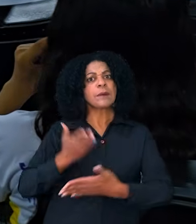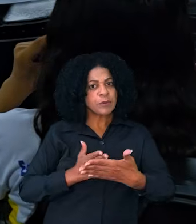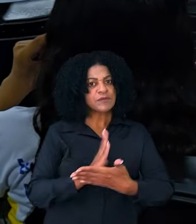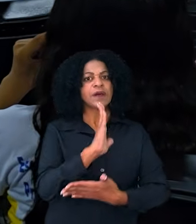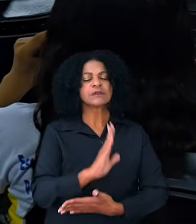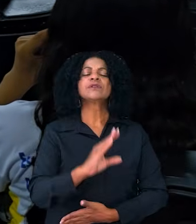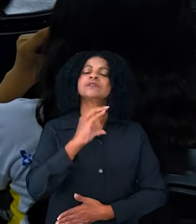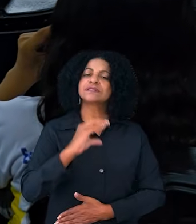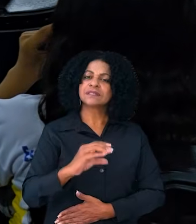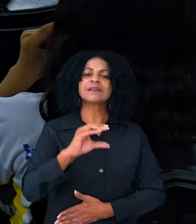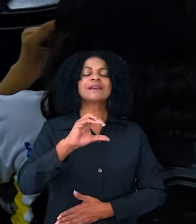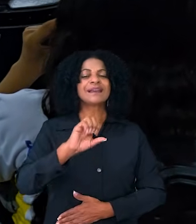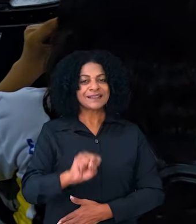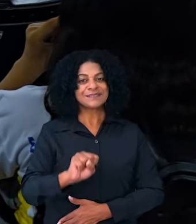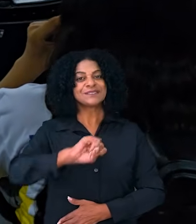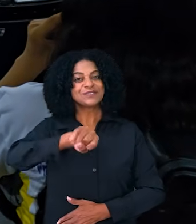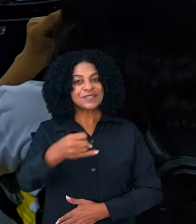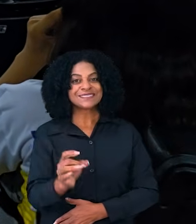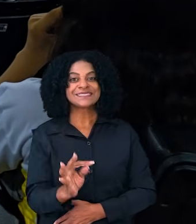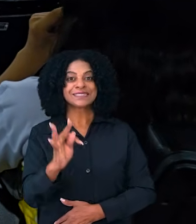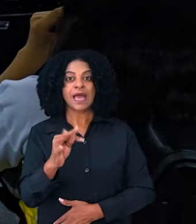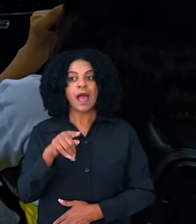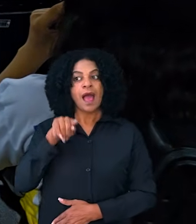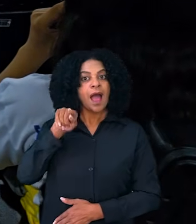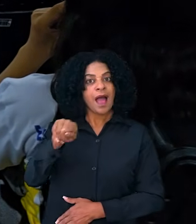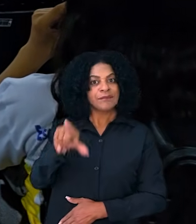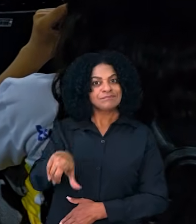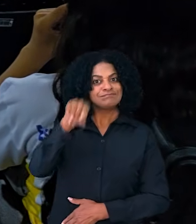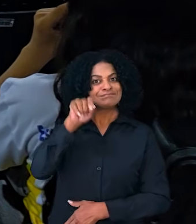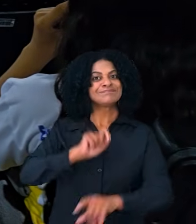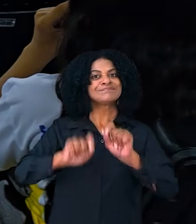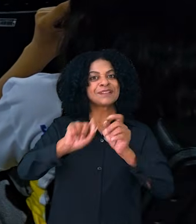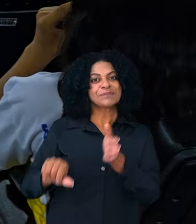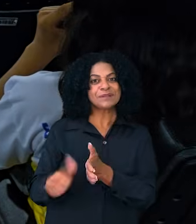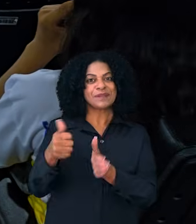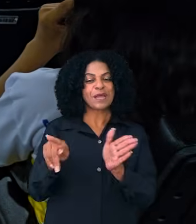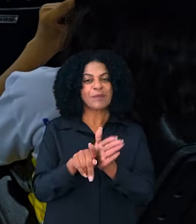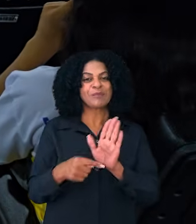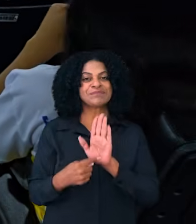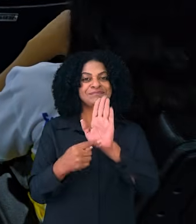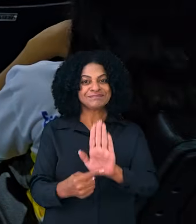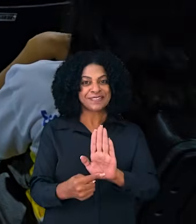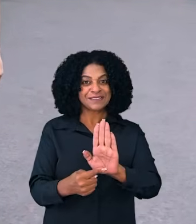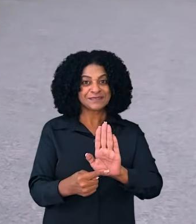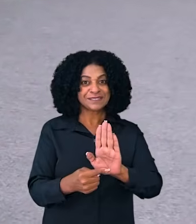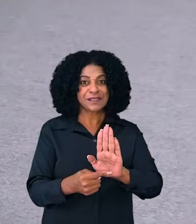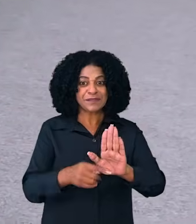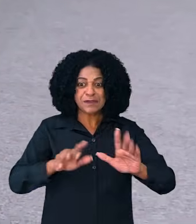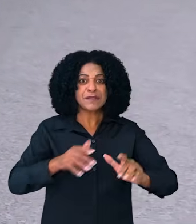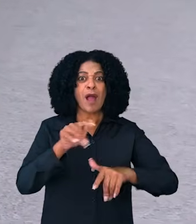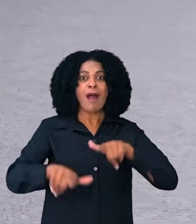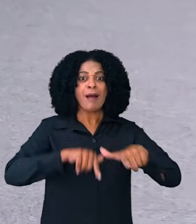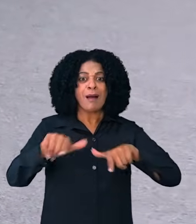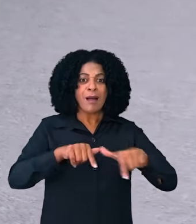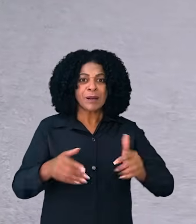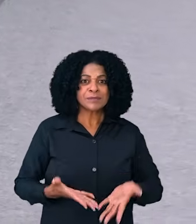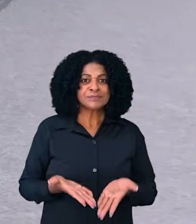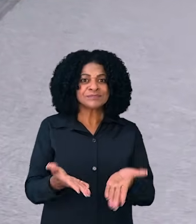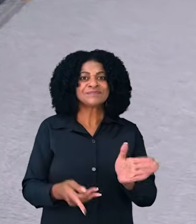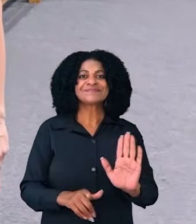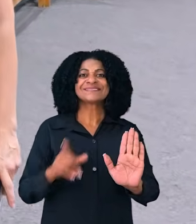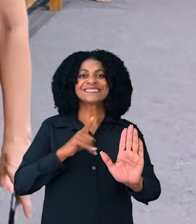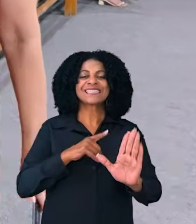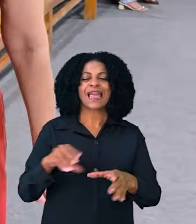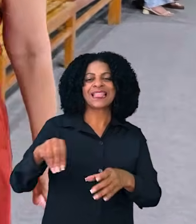CSJT. A região do Bico do Papagaio foi escolhida como a primeira para receber essas ações em razão da alta informalidade que